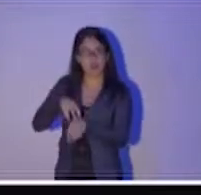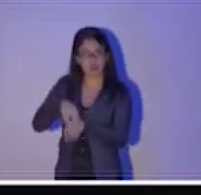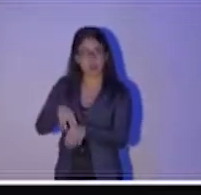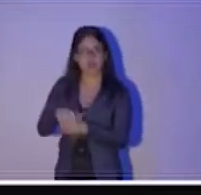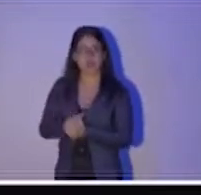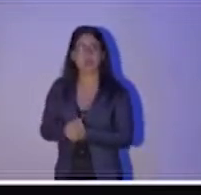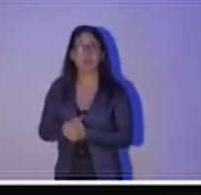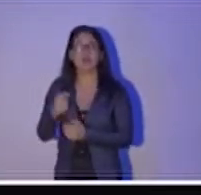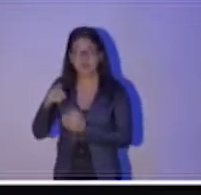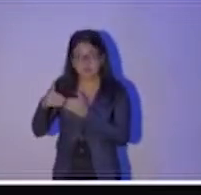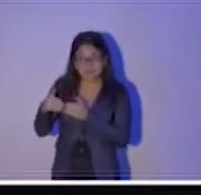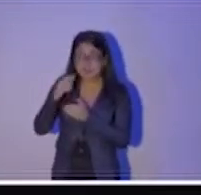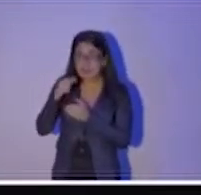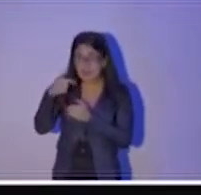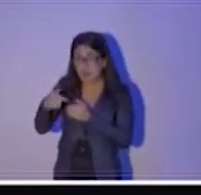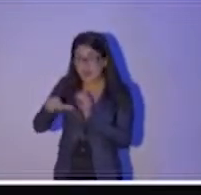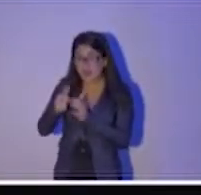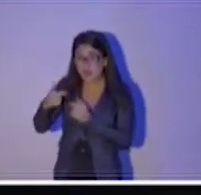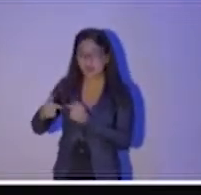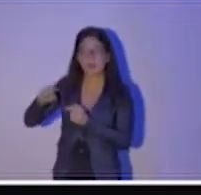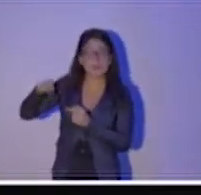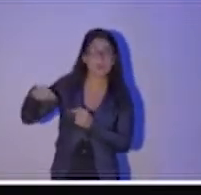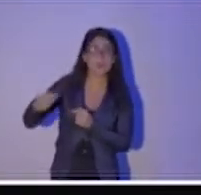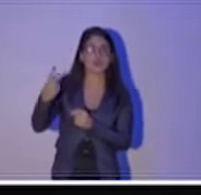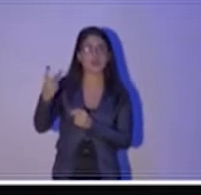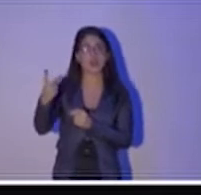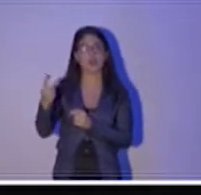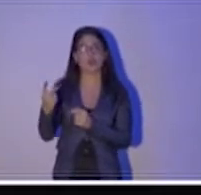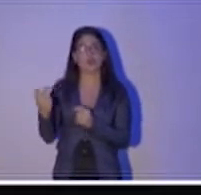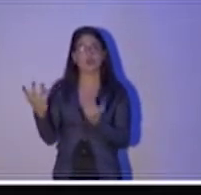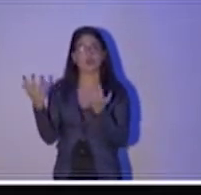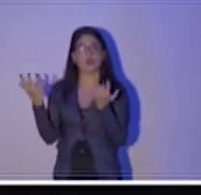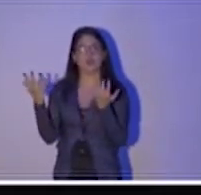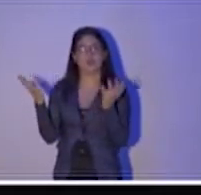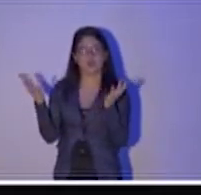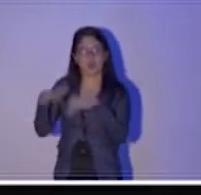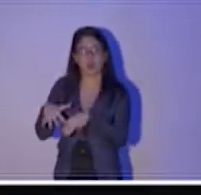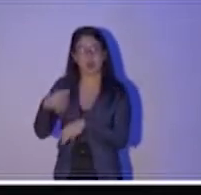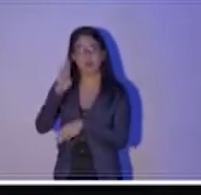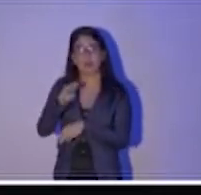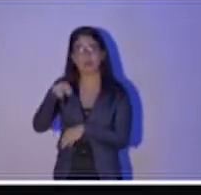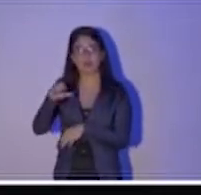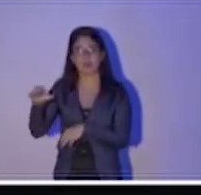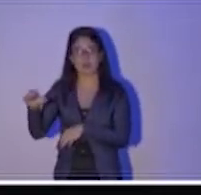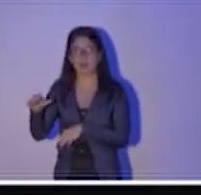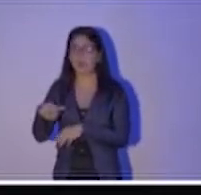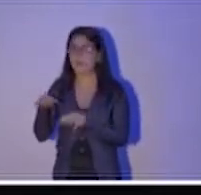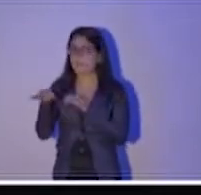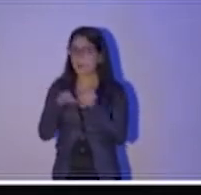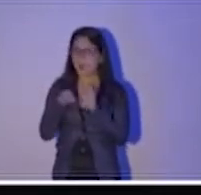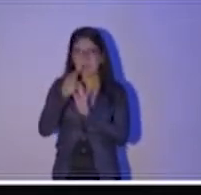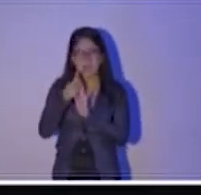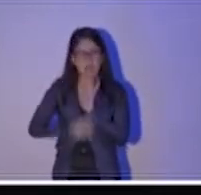do PRO-ABNCC, um programa muito importante, né, desenvolvido pelo governo federal, justamente